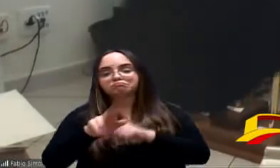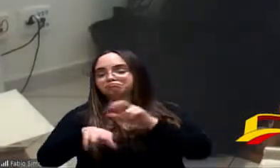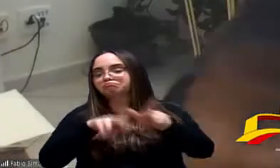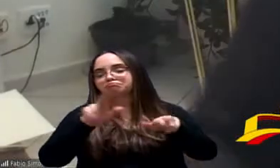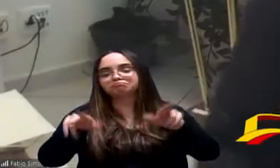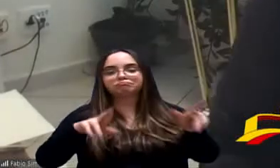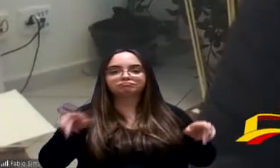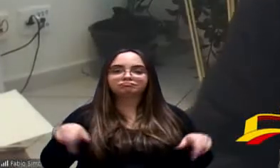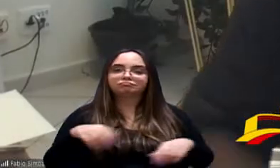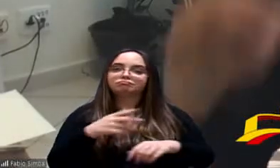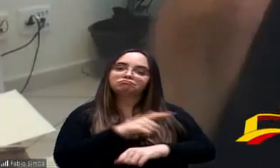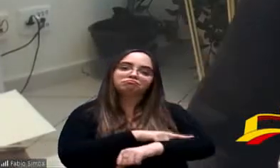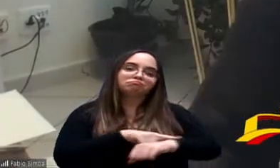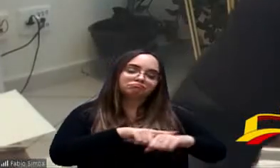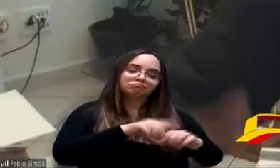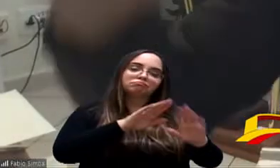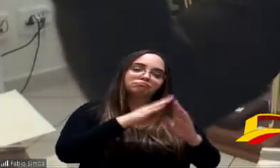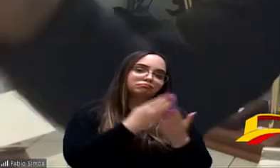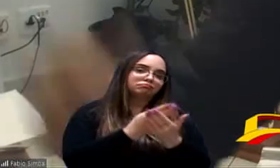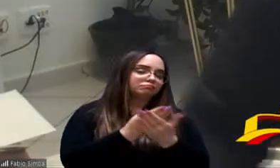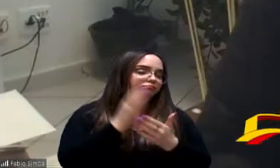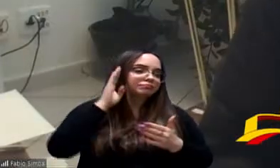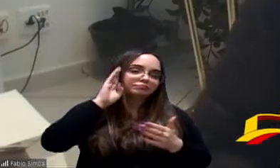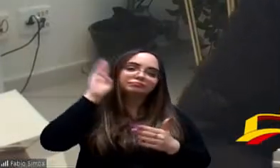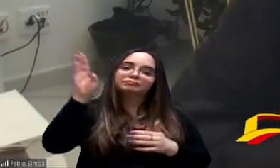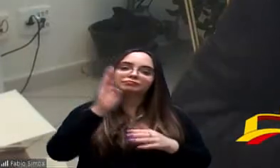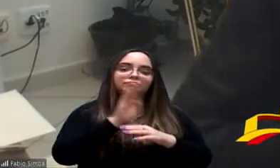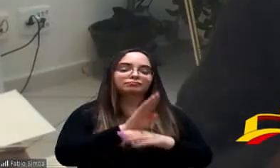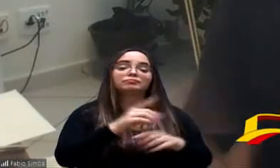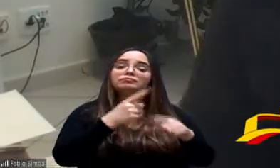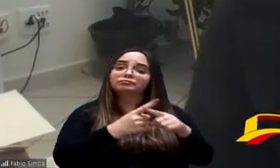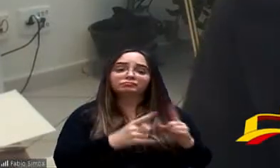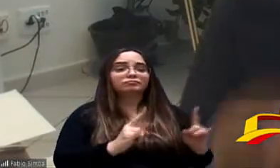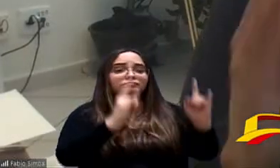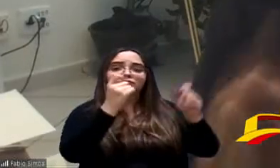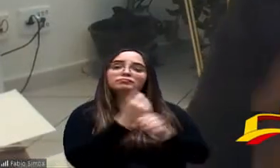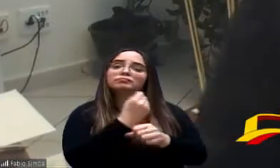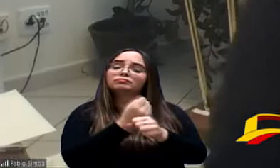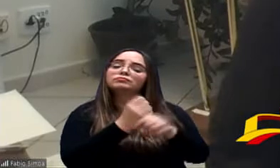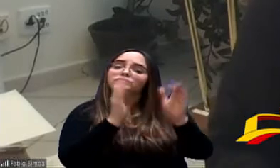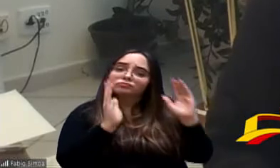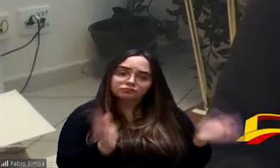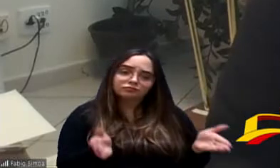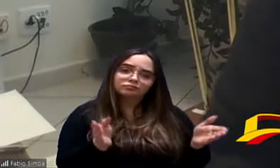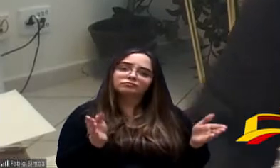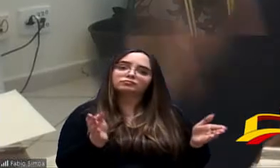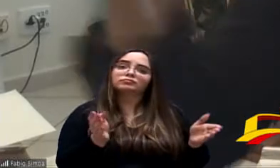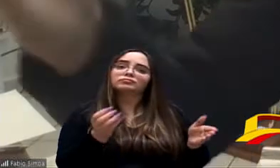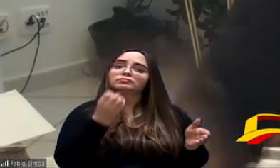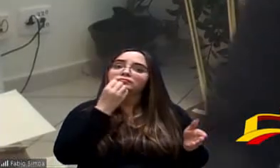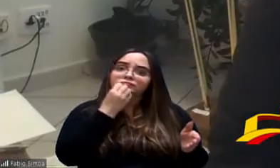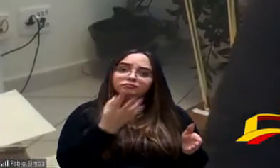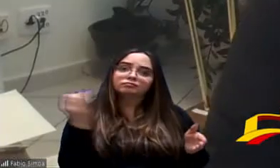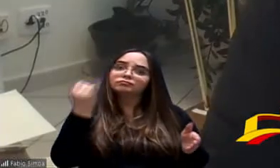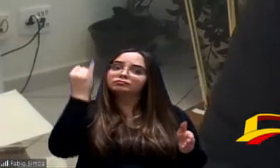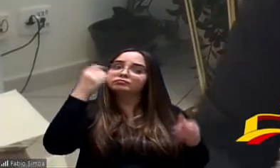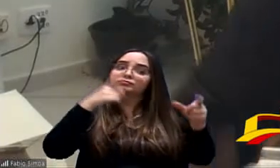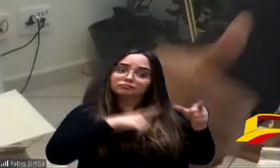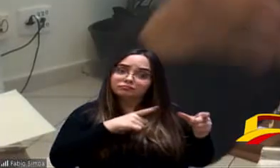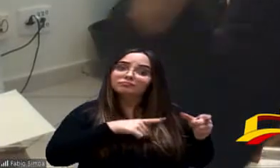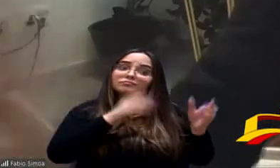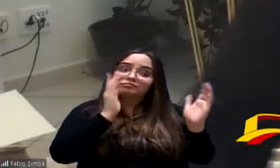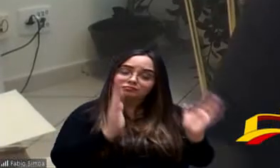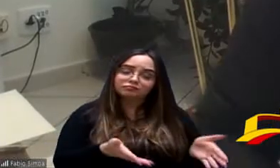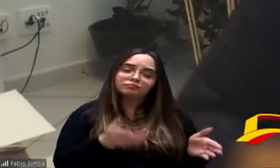questão educacional. É, isso é importante. O prédio está lá, é uma estrutura extremamente importante para o município, que nem lá de Brigadeiro Tubias,